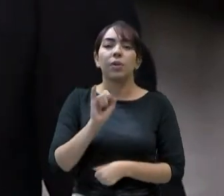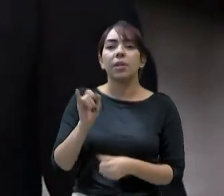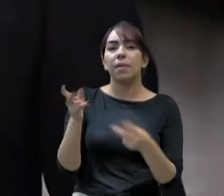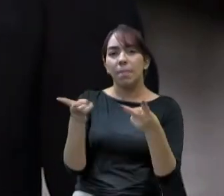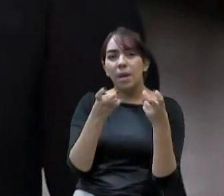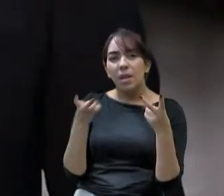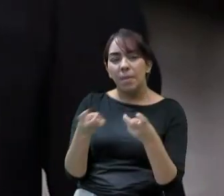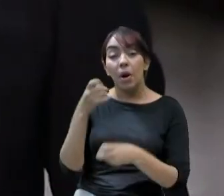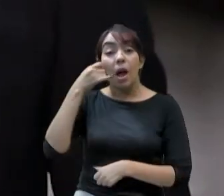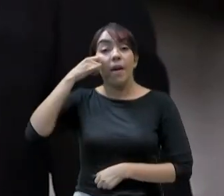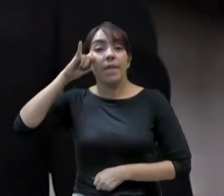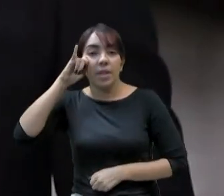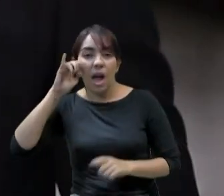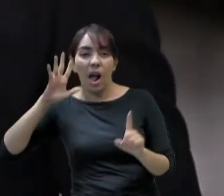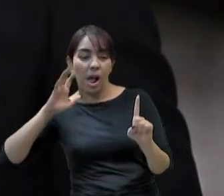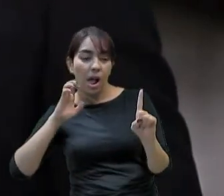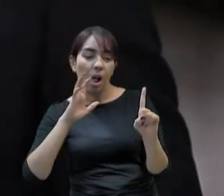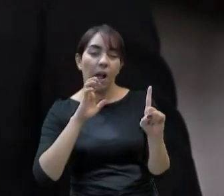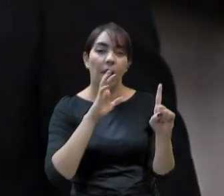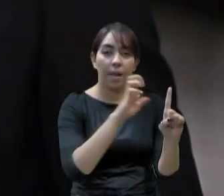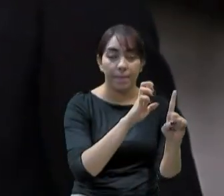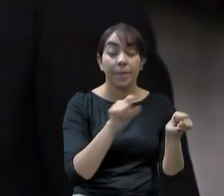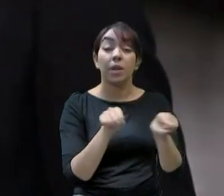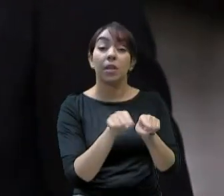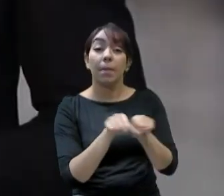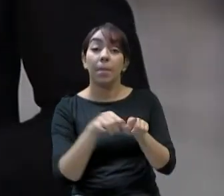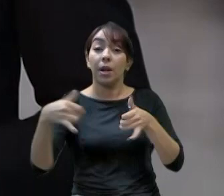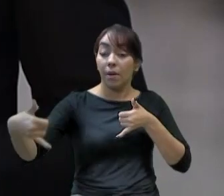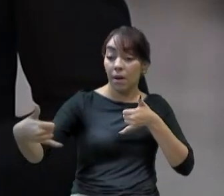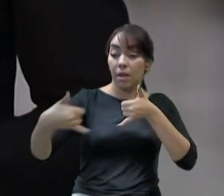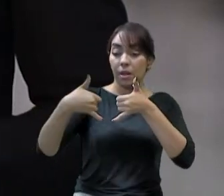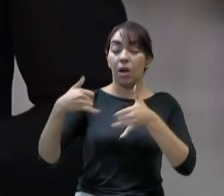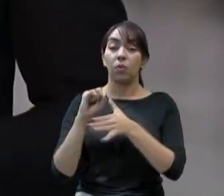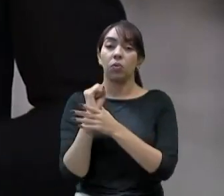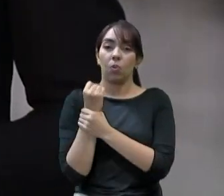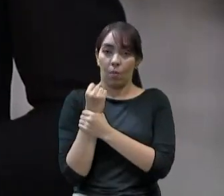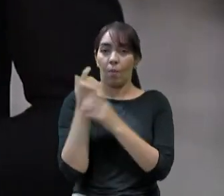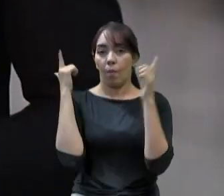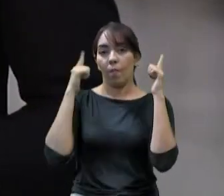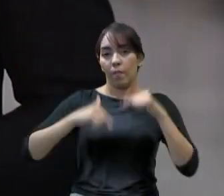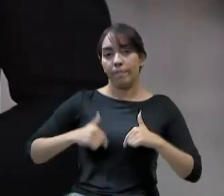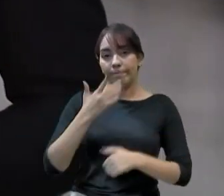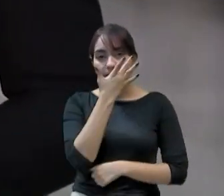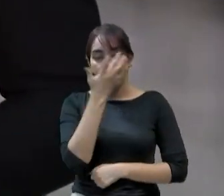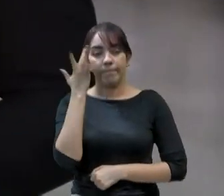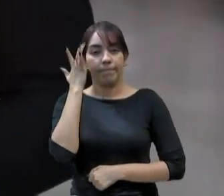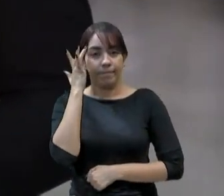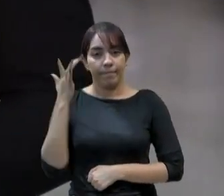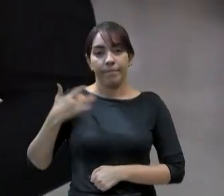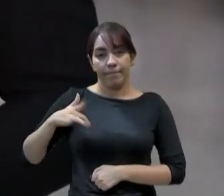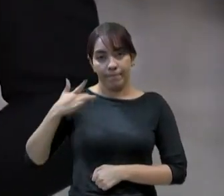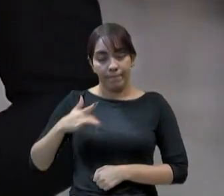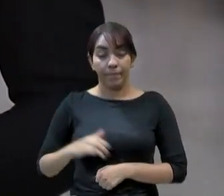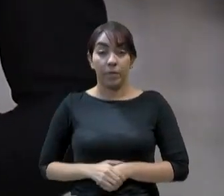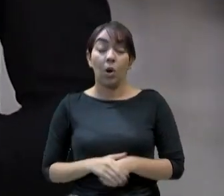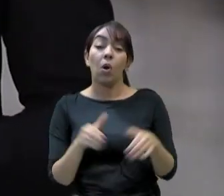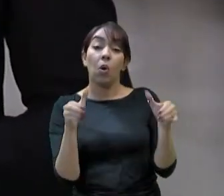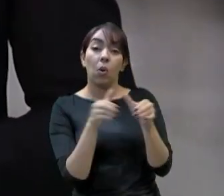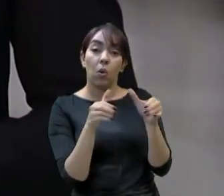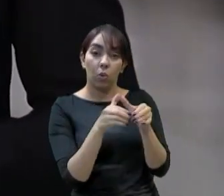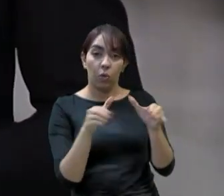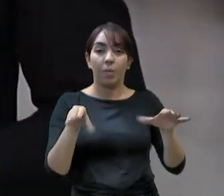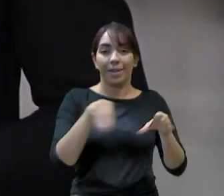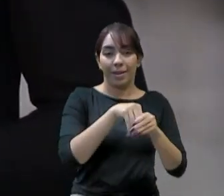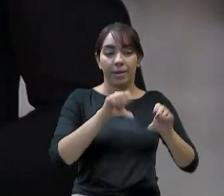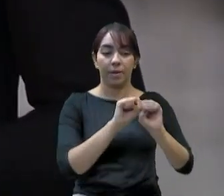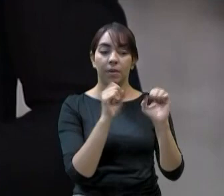e a canais de denúncias seguros e confidenciais para as vítimas. Os temas aqui abordados são desenvolvidos pela CTLEGES, área da Assembleia